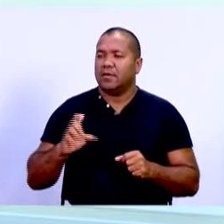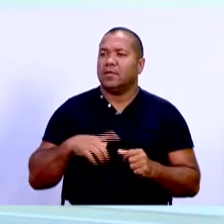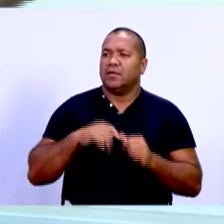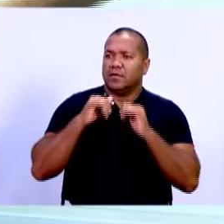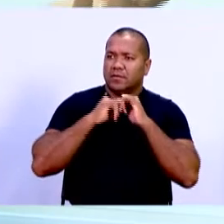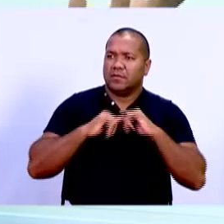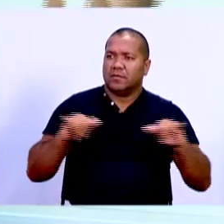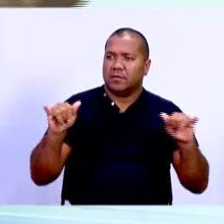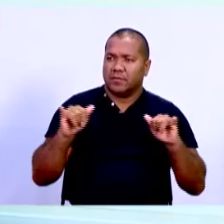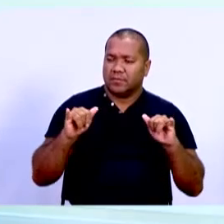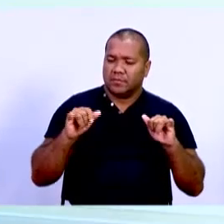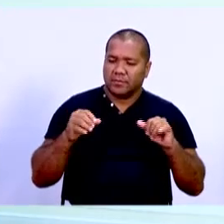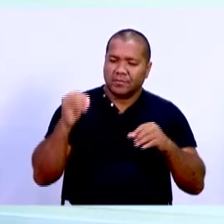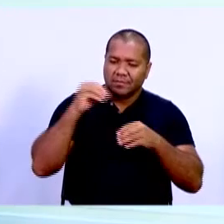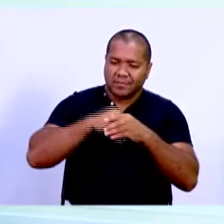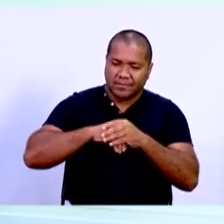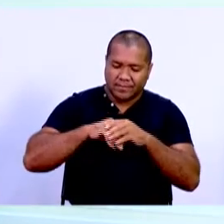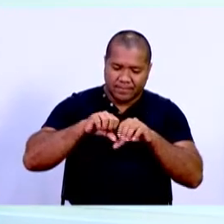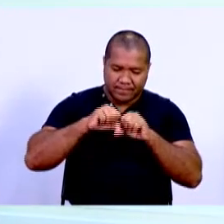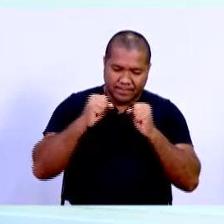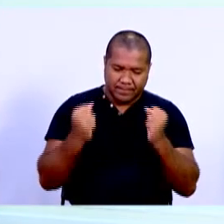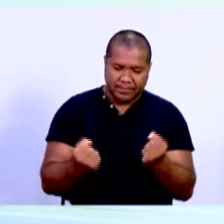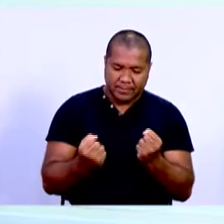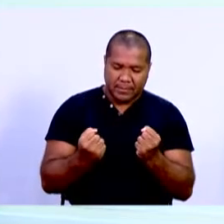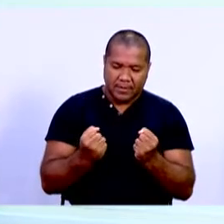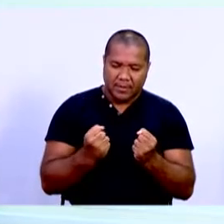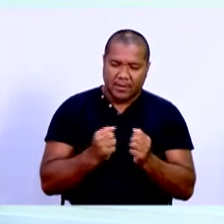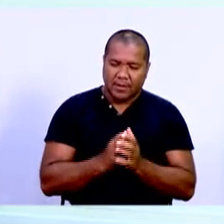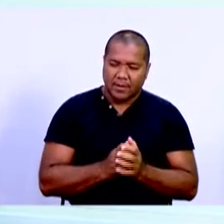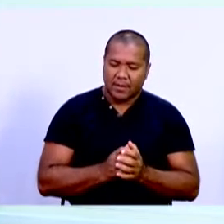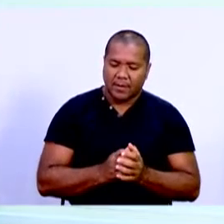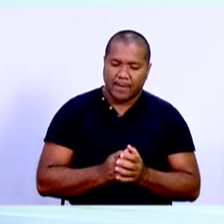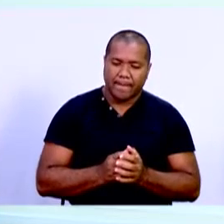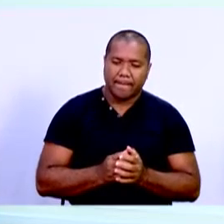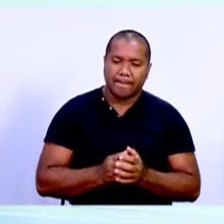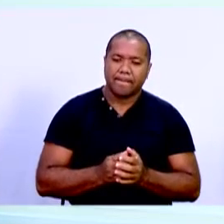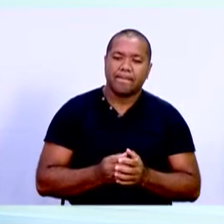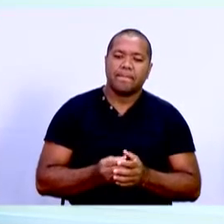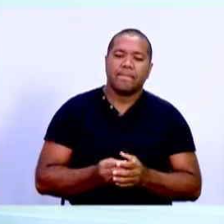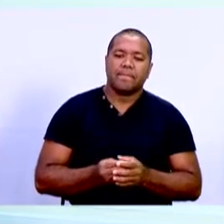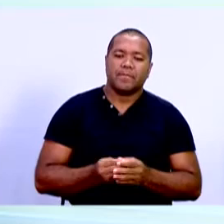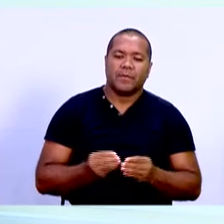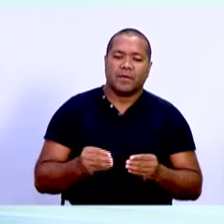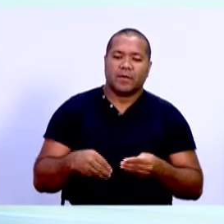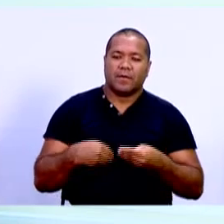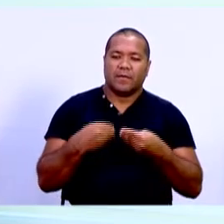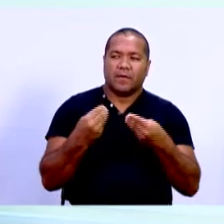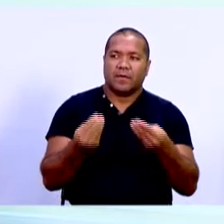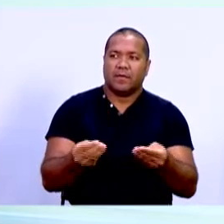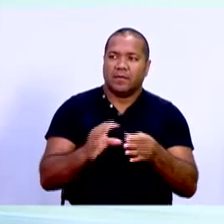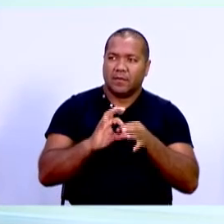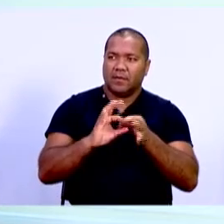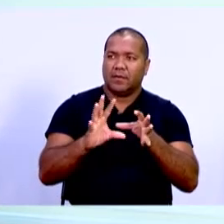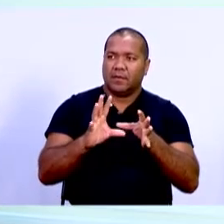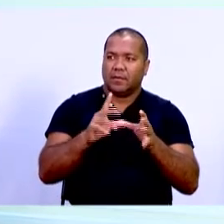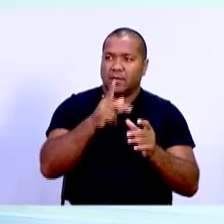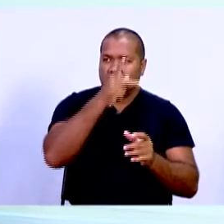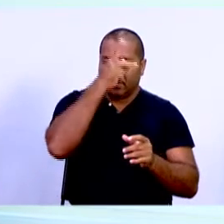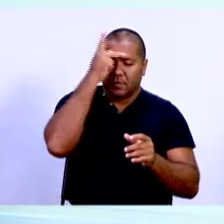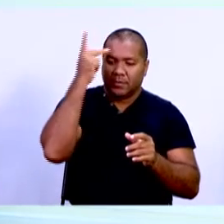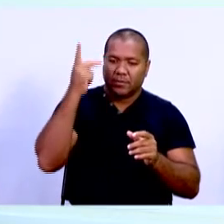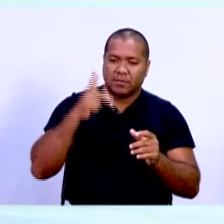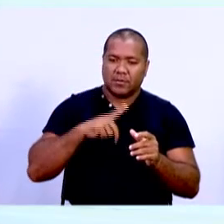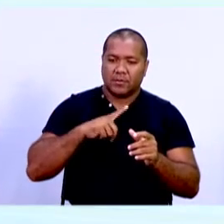estão nesse sistema que fica disponível para os gestores da instituição tomarem decisão com base